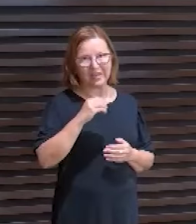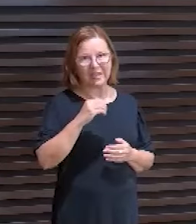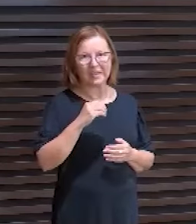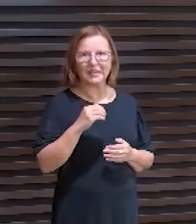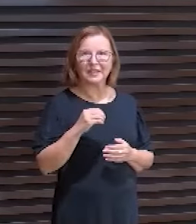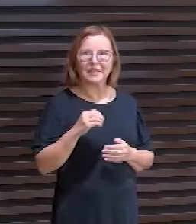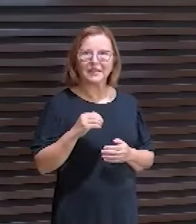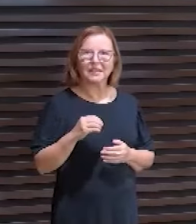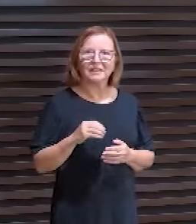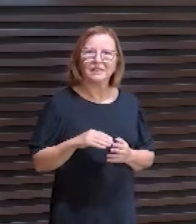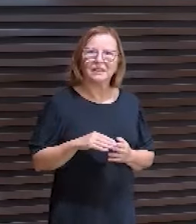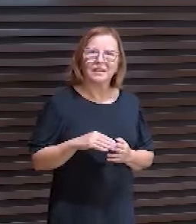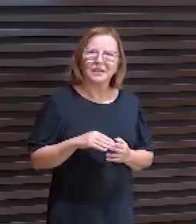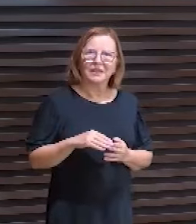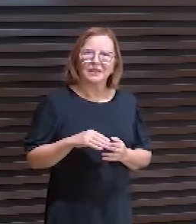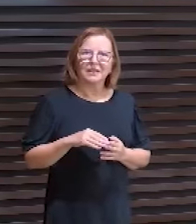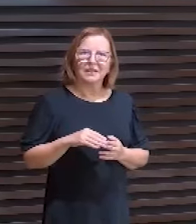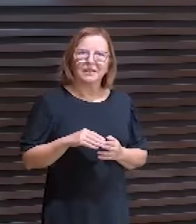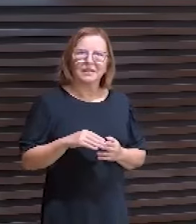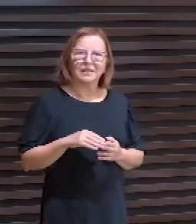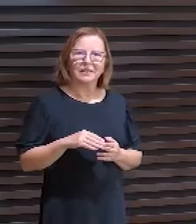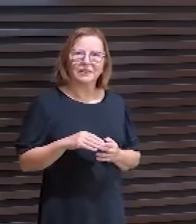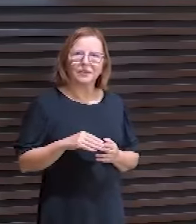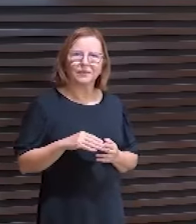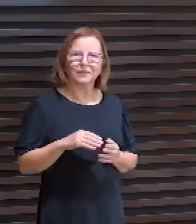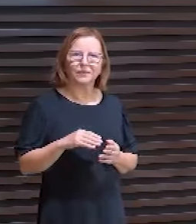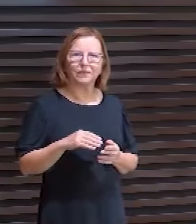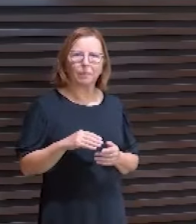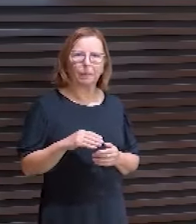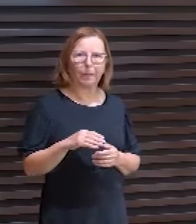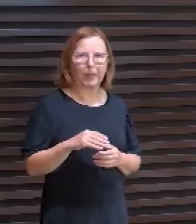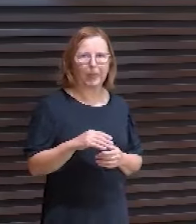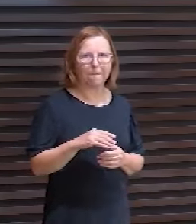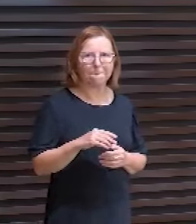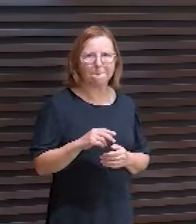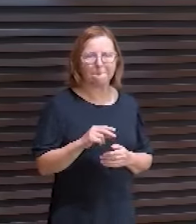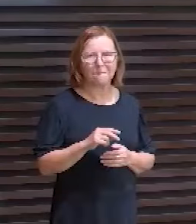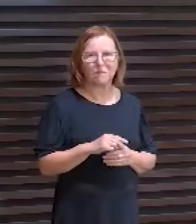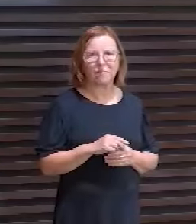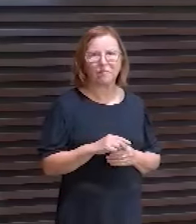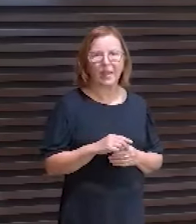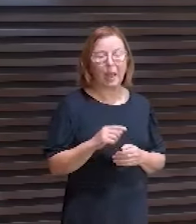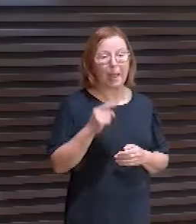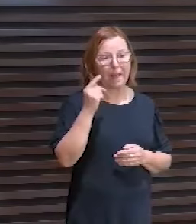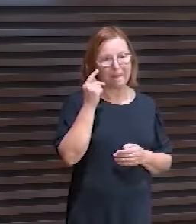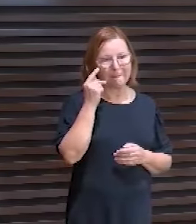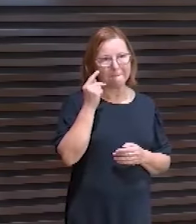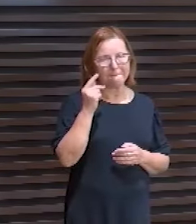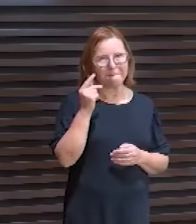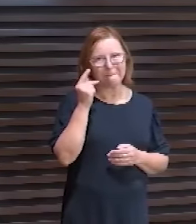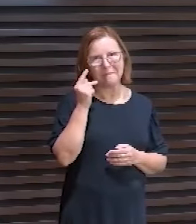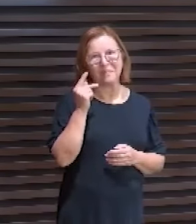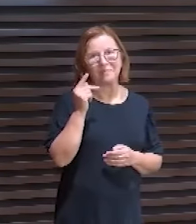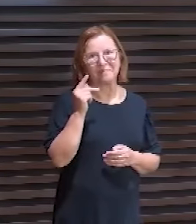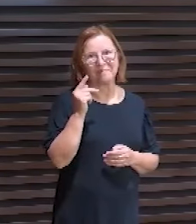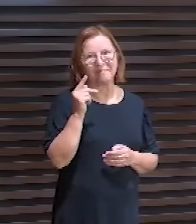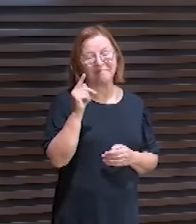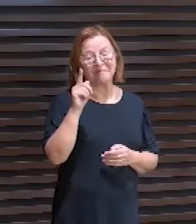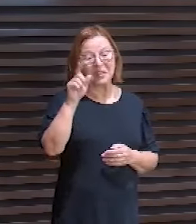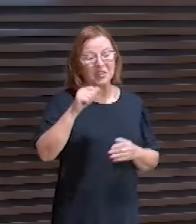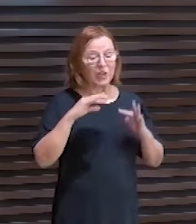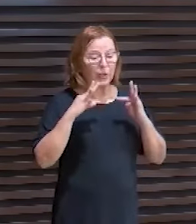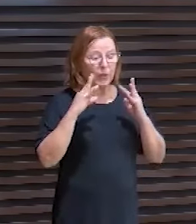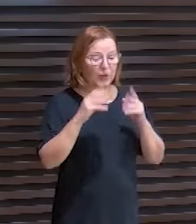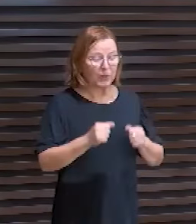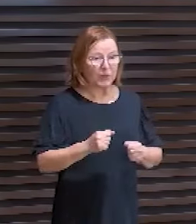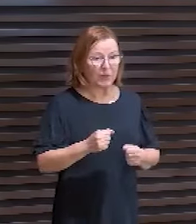vida para que não se interrompa as vossas orações e também sede todos de igual ânimo